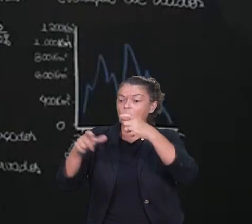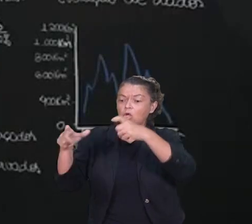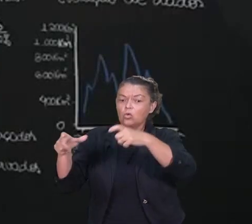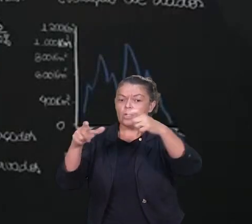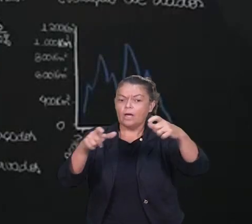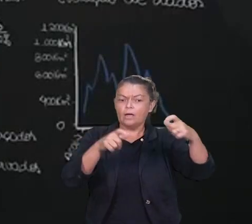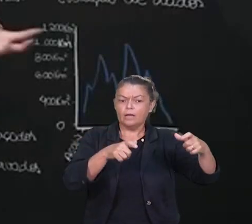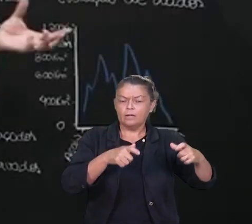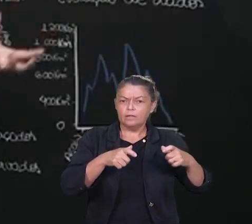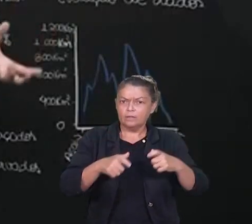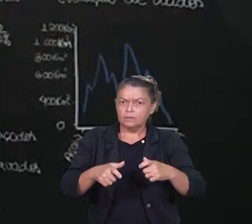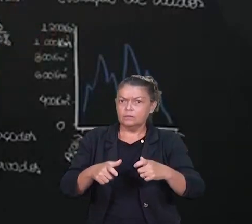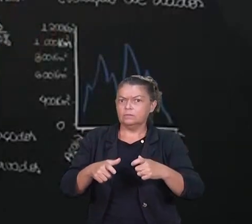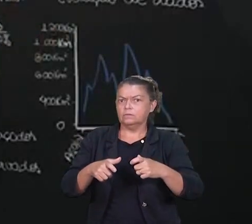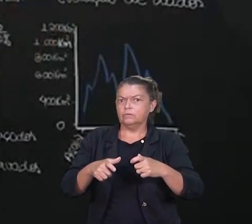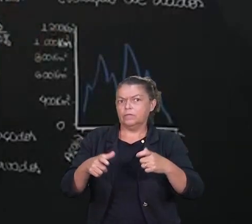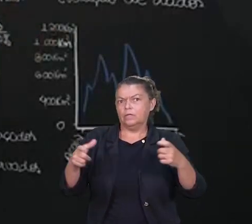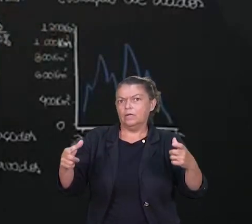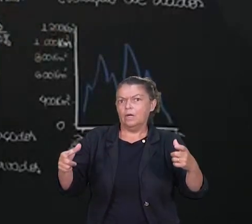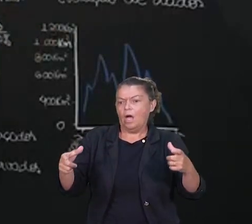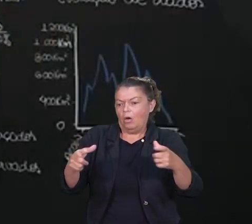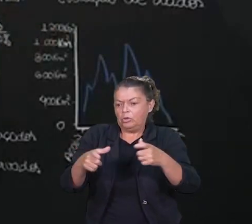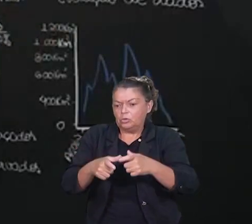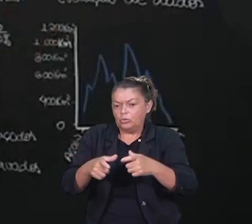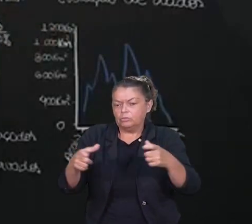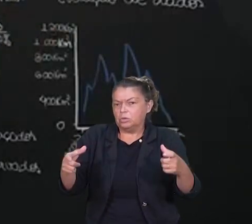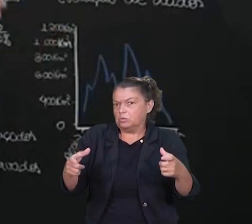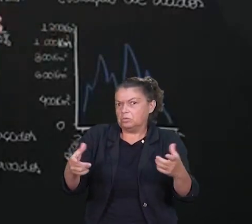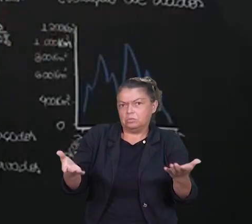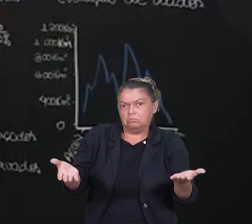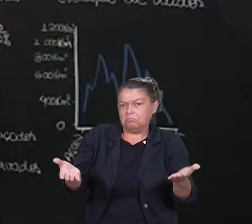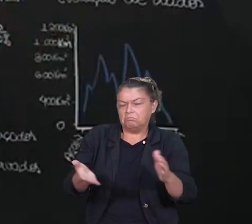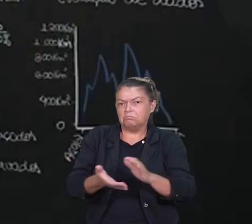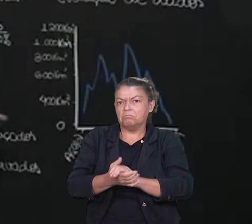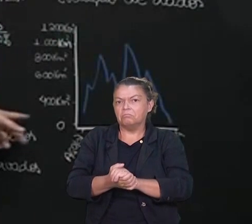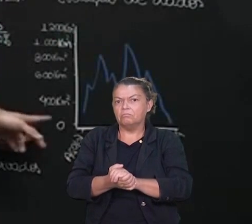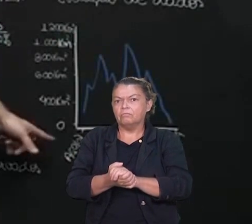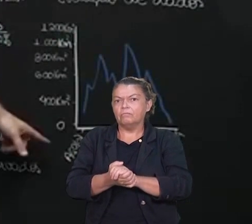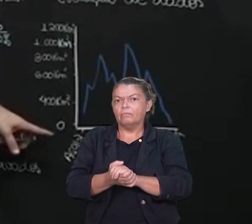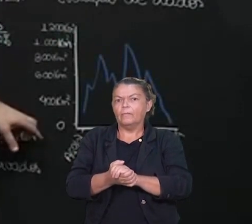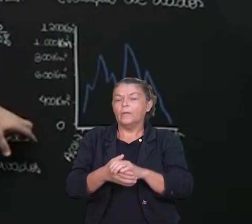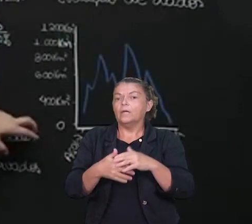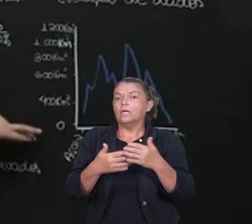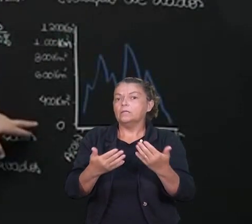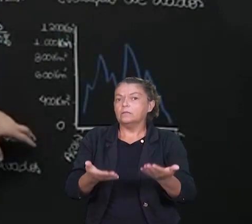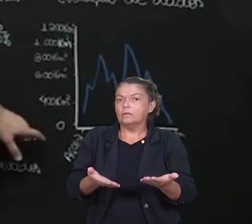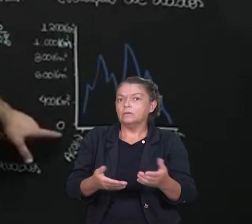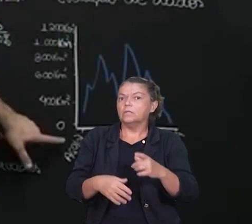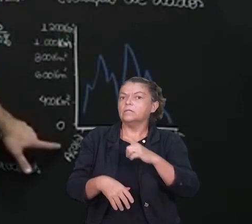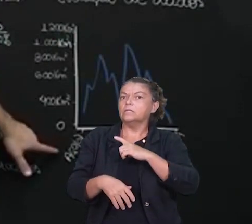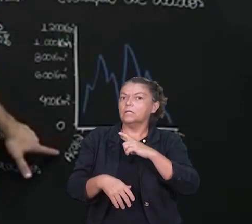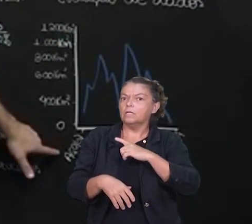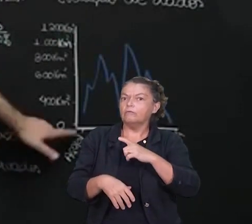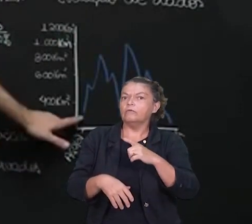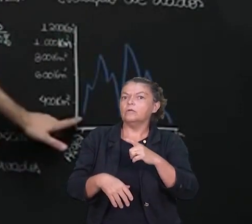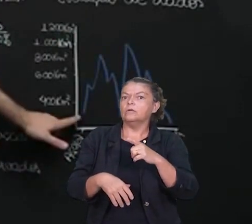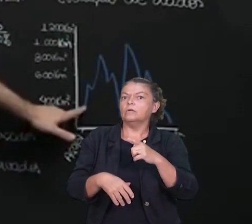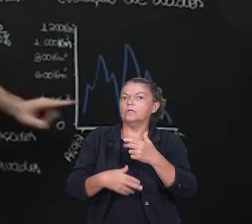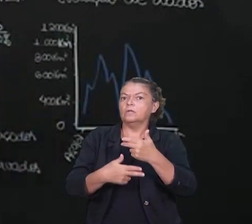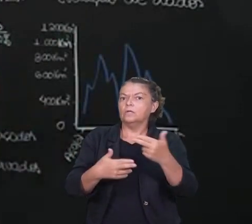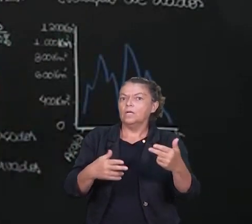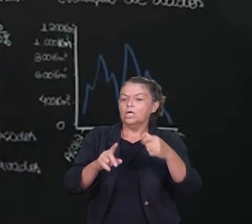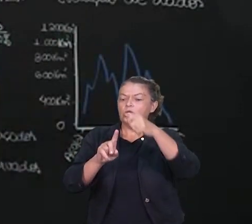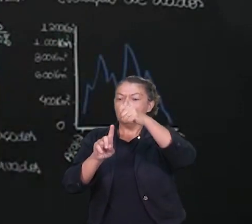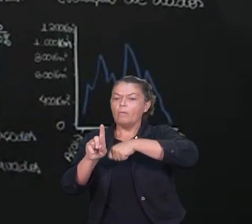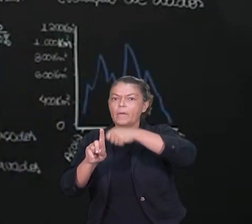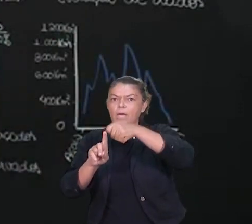foi algo que aumentou e diminuiu. Vamos dizer que seja uma queimada, certo? Então ó, houve uma queimada aqui ó, em agosto